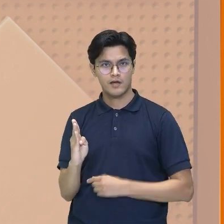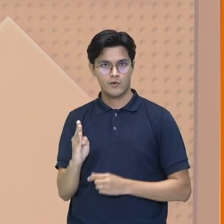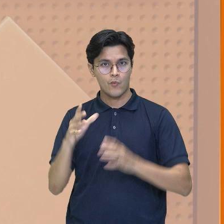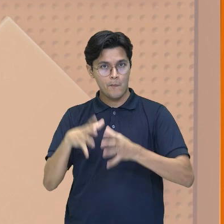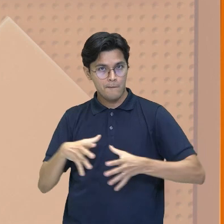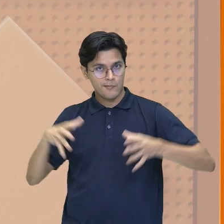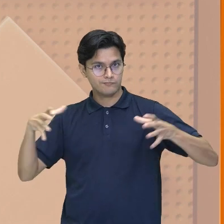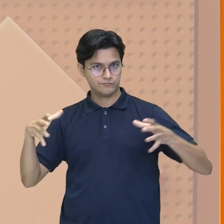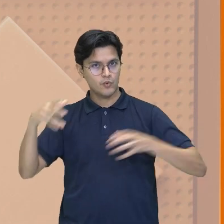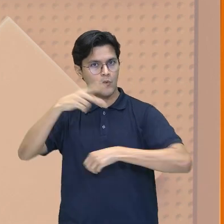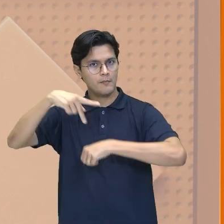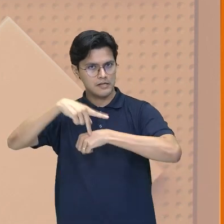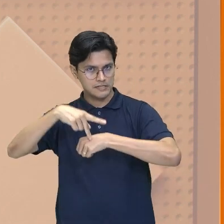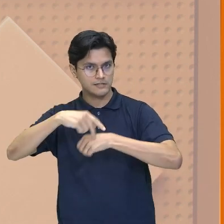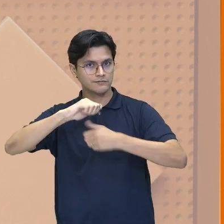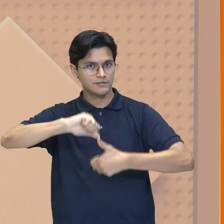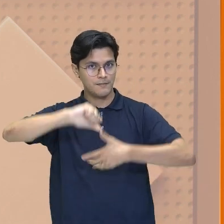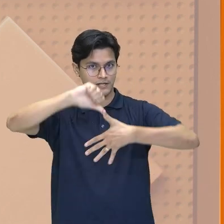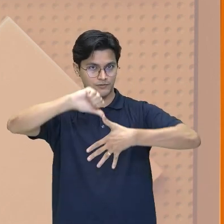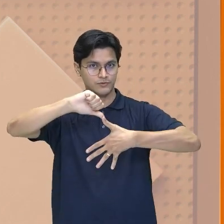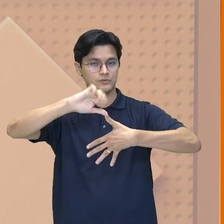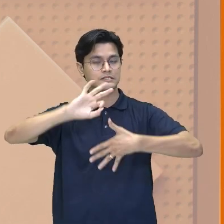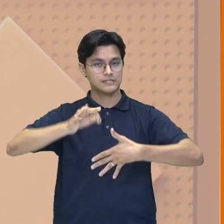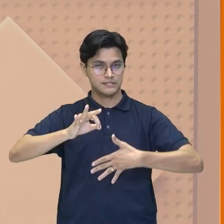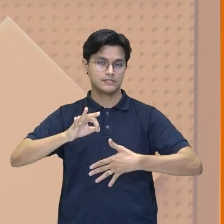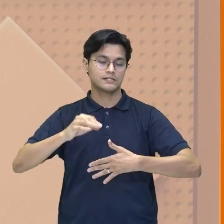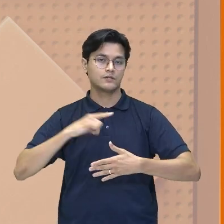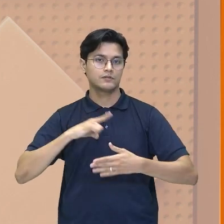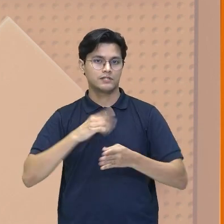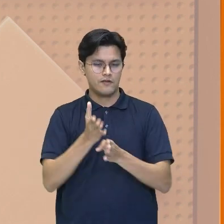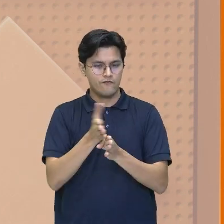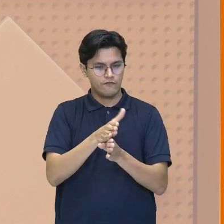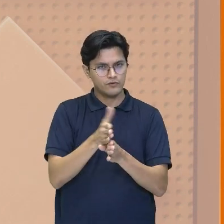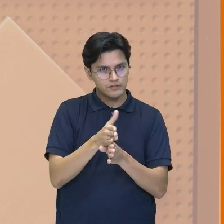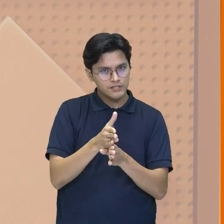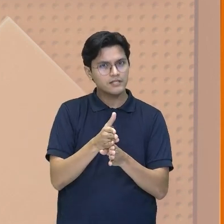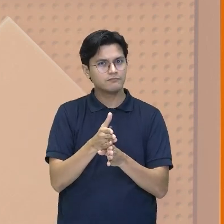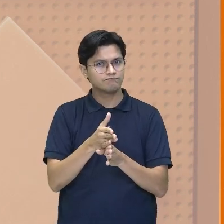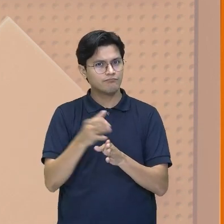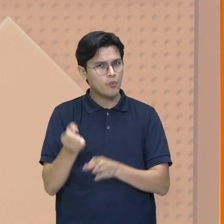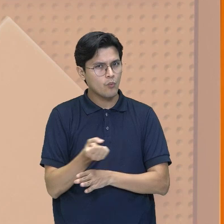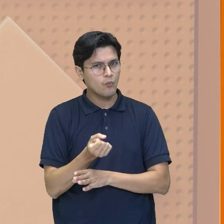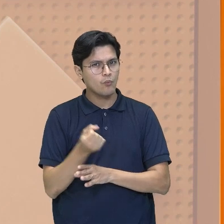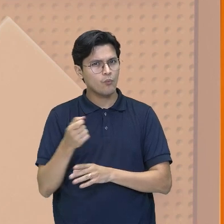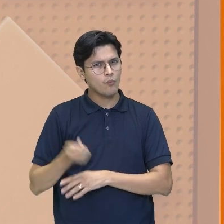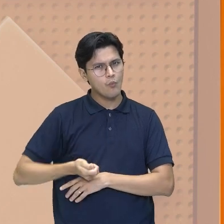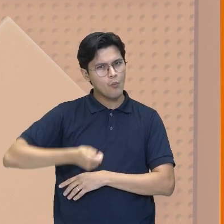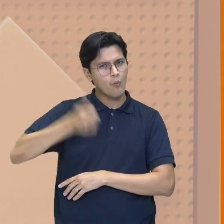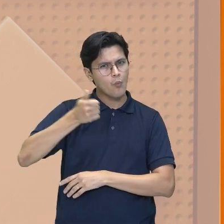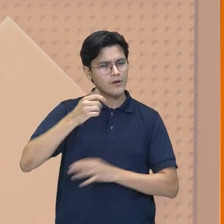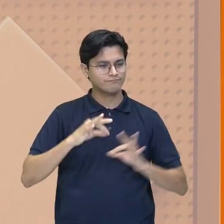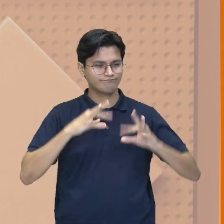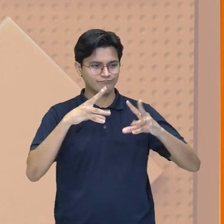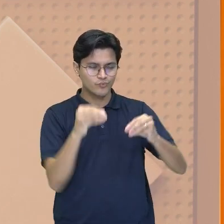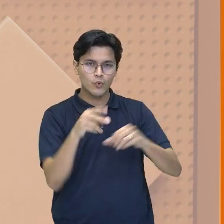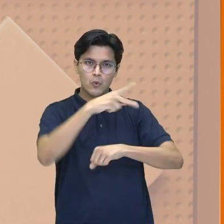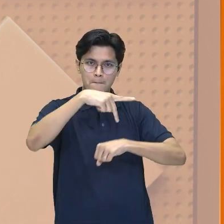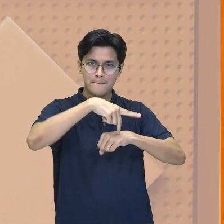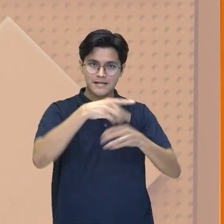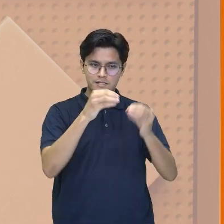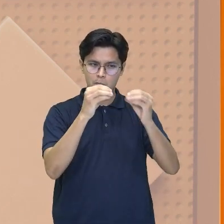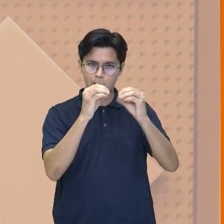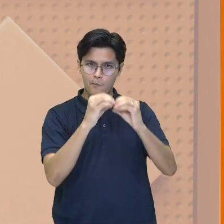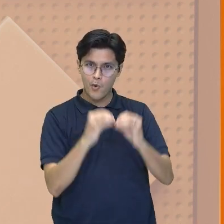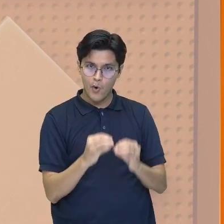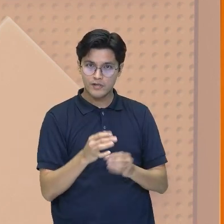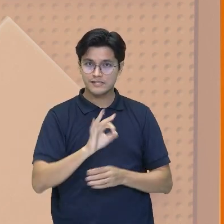América do Sul e ele faz fronteira com quase todos os seus países vizinhos, com exceção do Chile